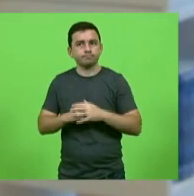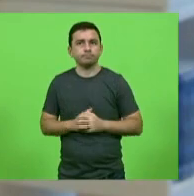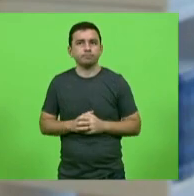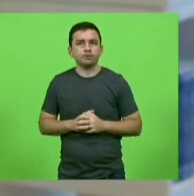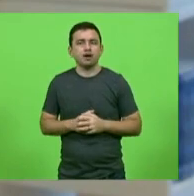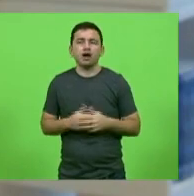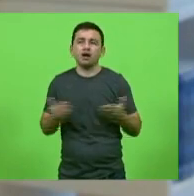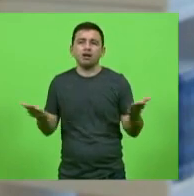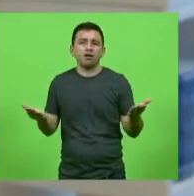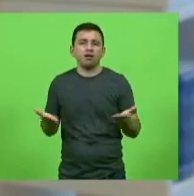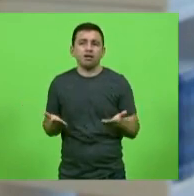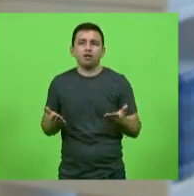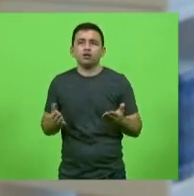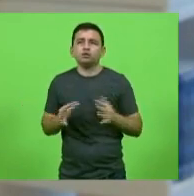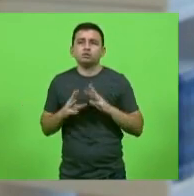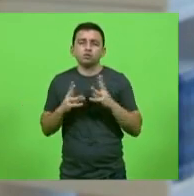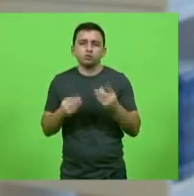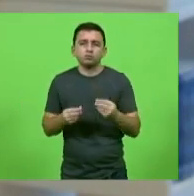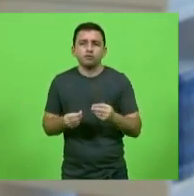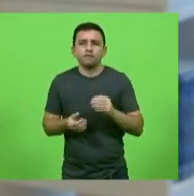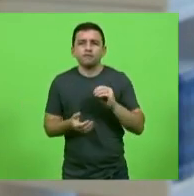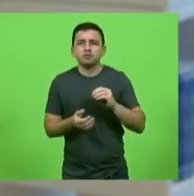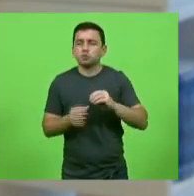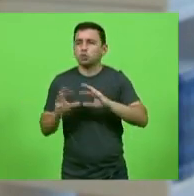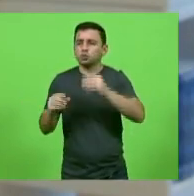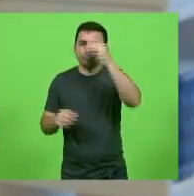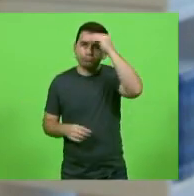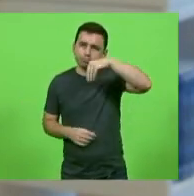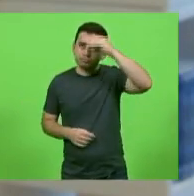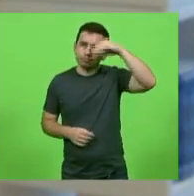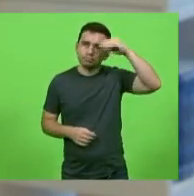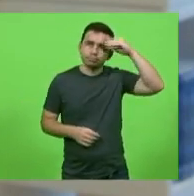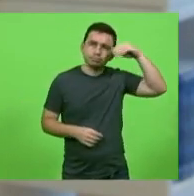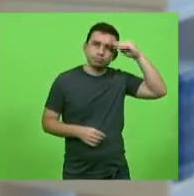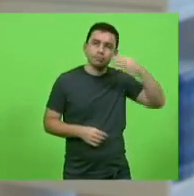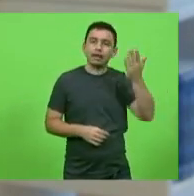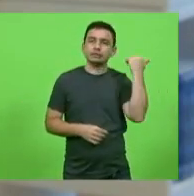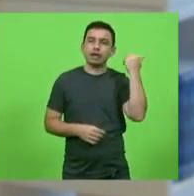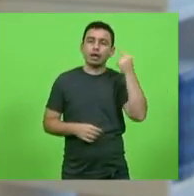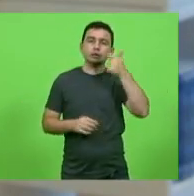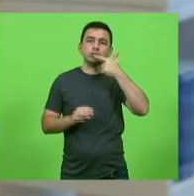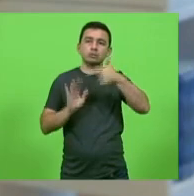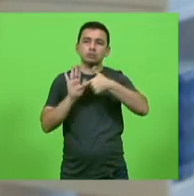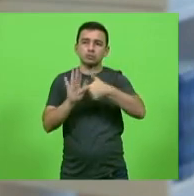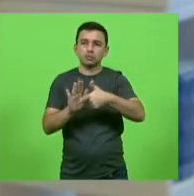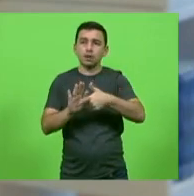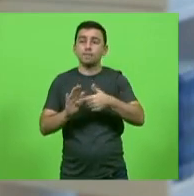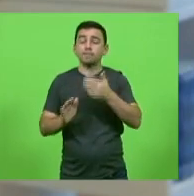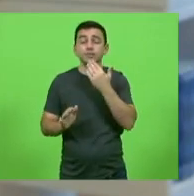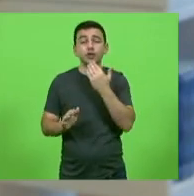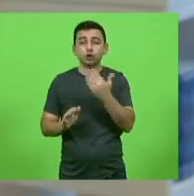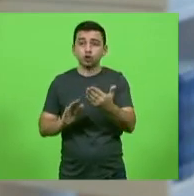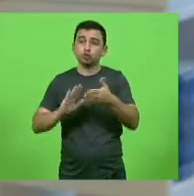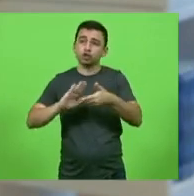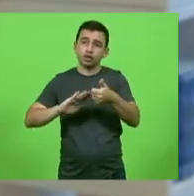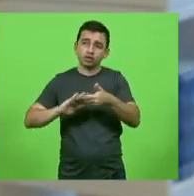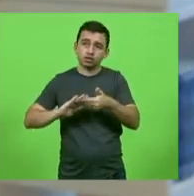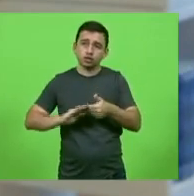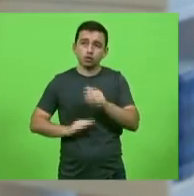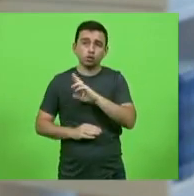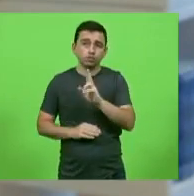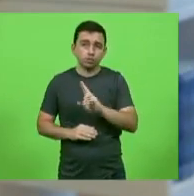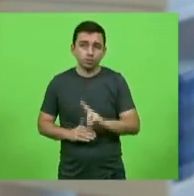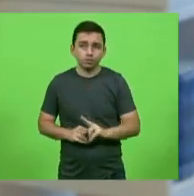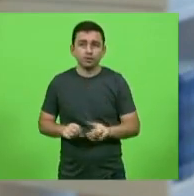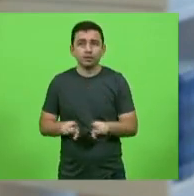grande parcela dos autores da denúncia, que se somam àqueles primeiros que já haviam solicitado a retirada de seus nomes da petição inicial. Extrai-se